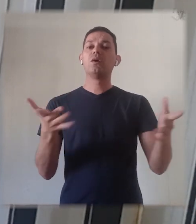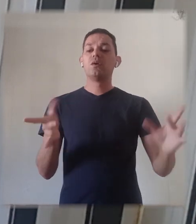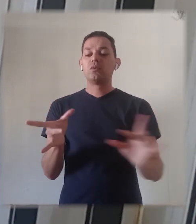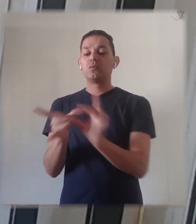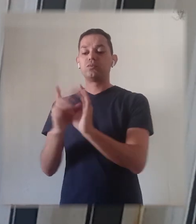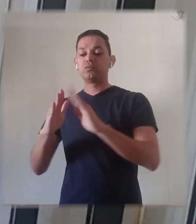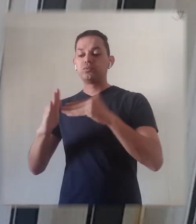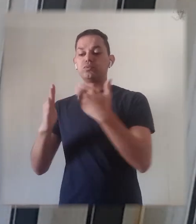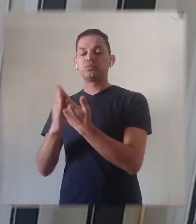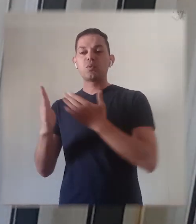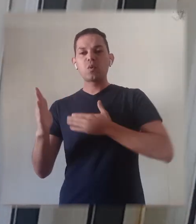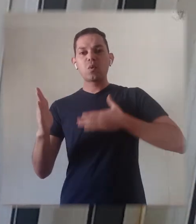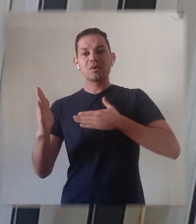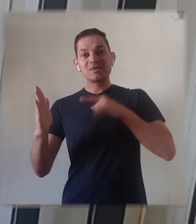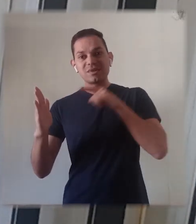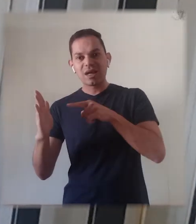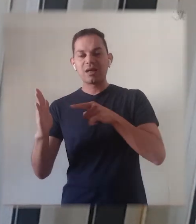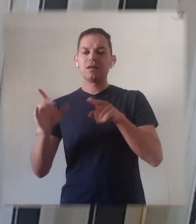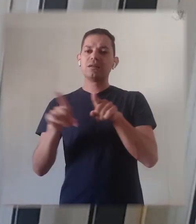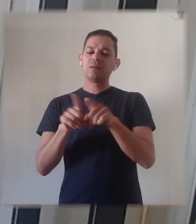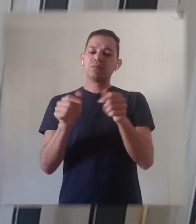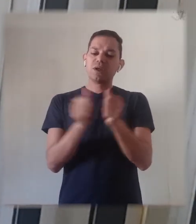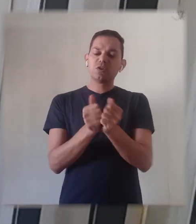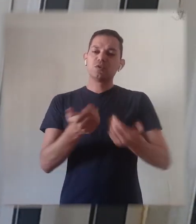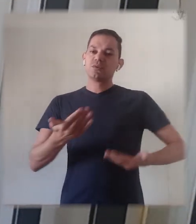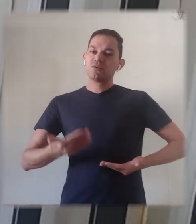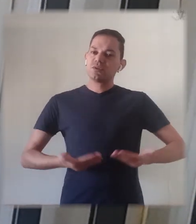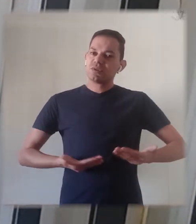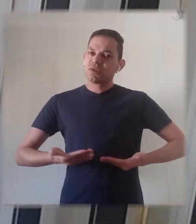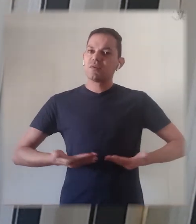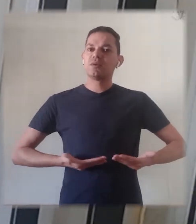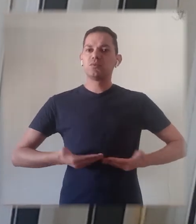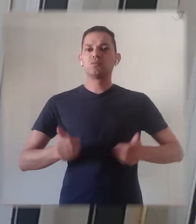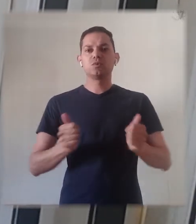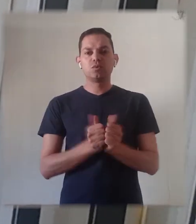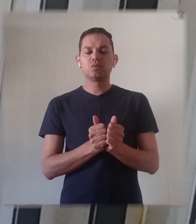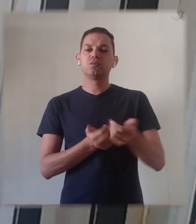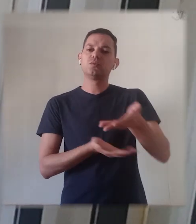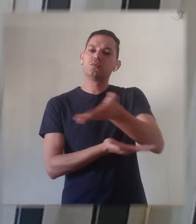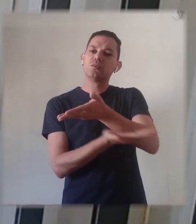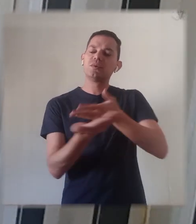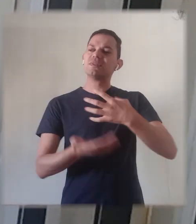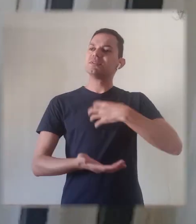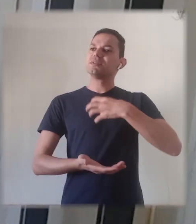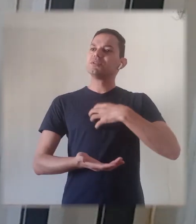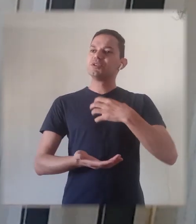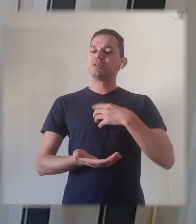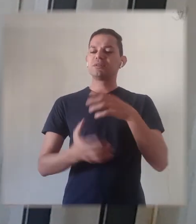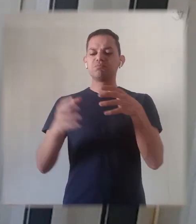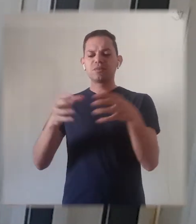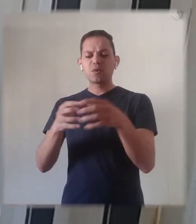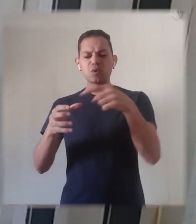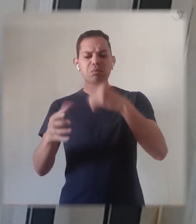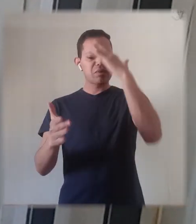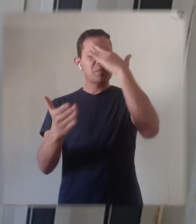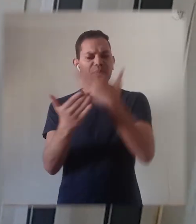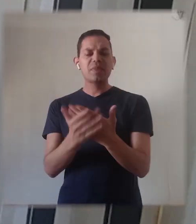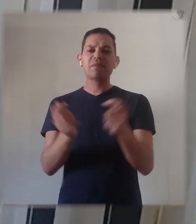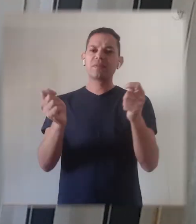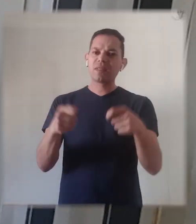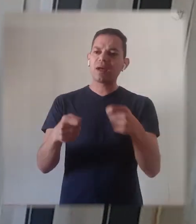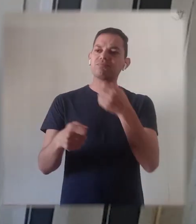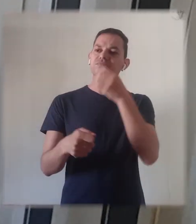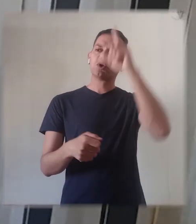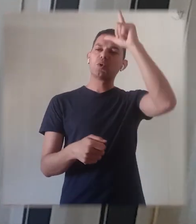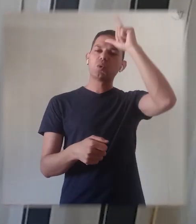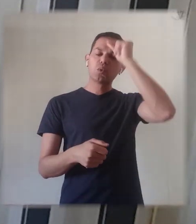estudantes a vincularem afetivamente com a escola e aos seus servidores, né, de uma forma um pouco mais estratégica. Ter a sensação de ter